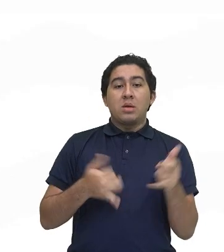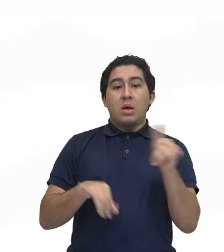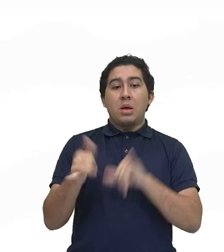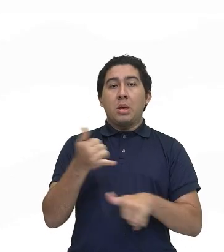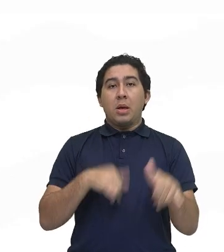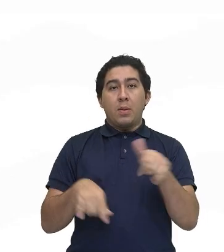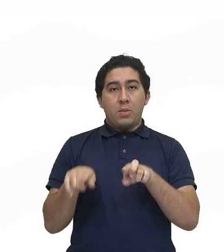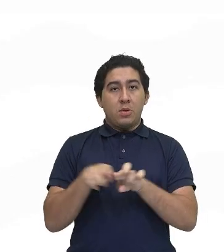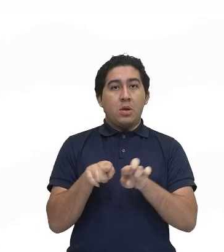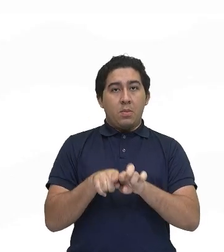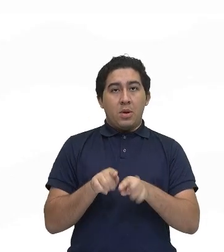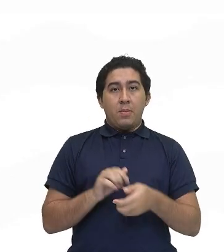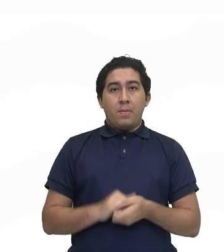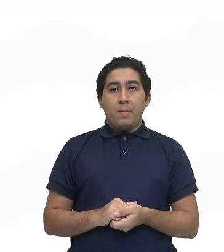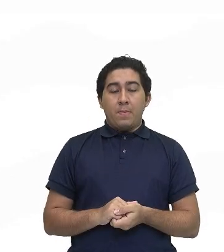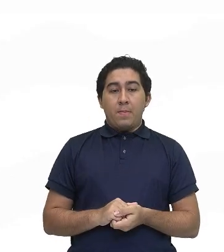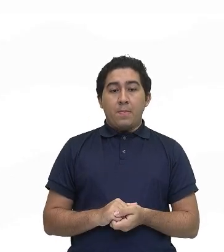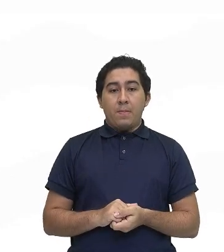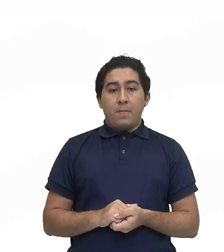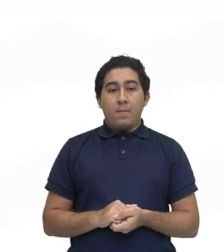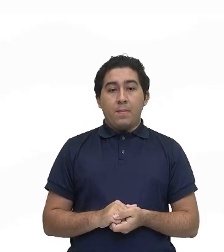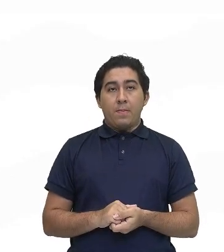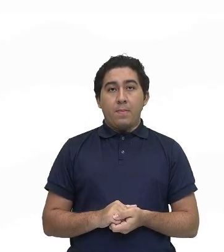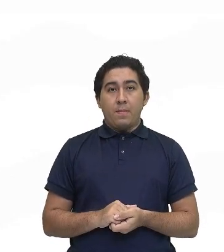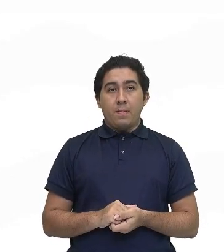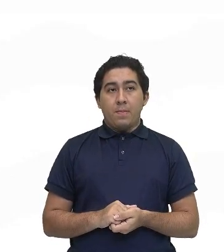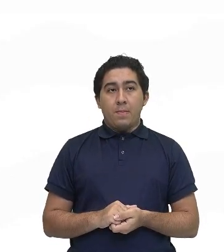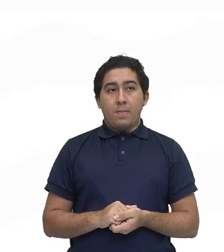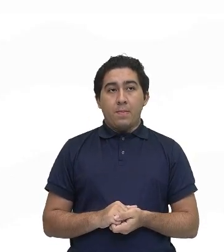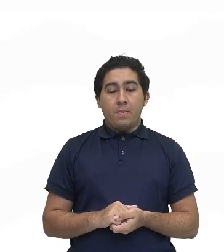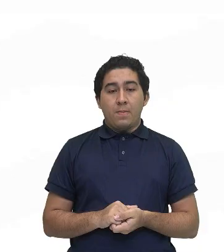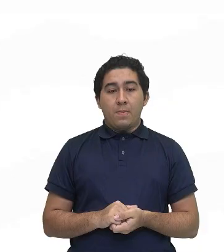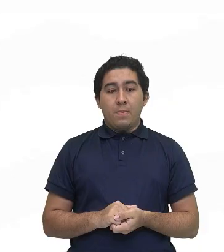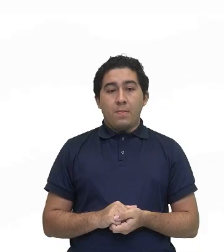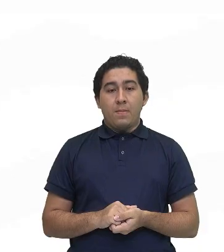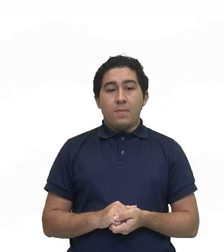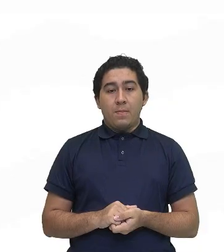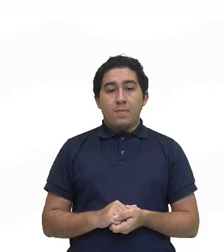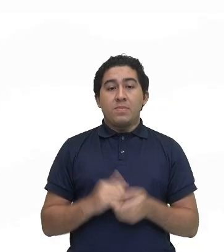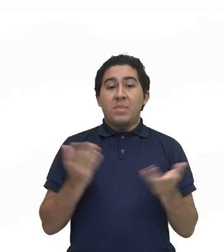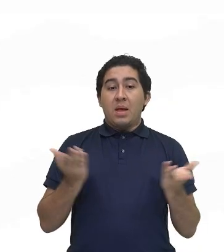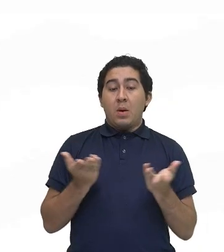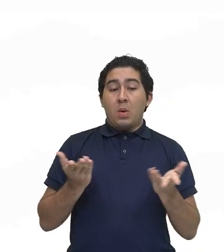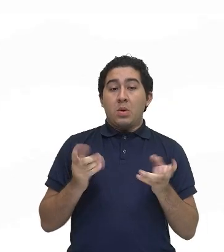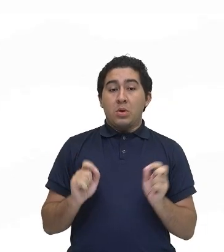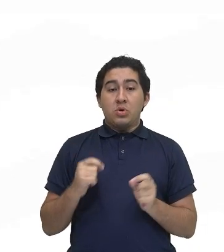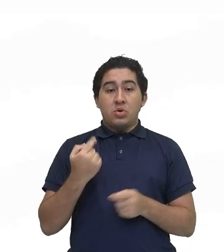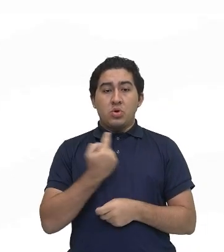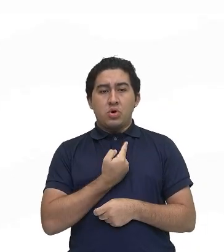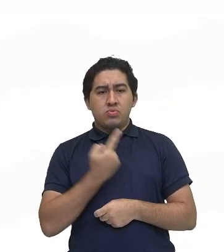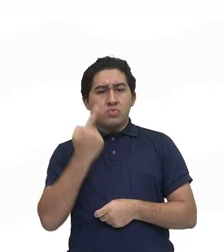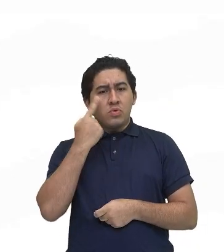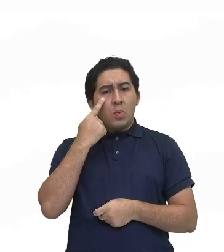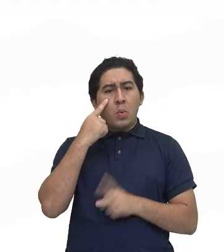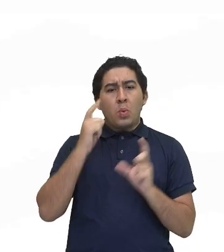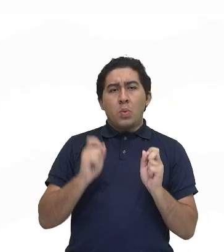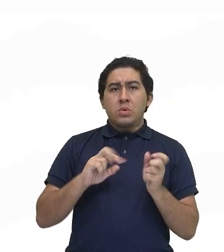química. E agora, né, com base no que nós vimos por definição, o que é a